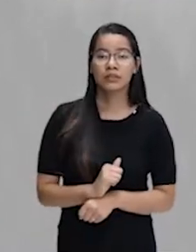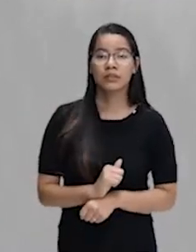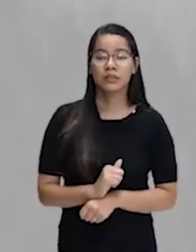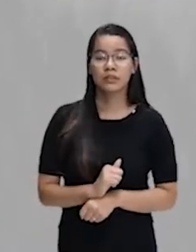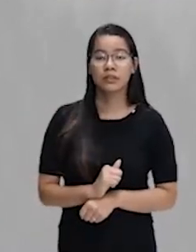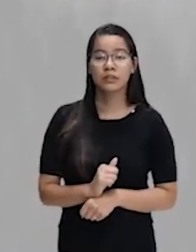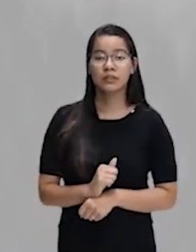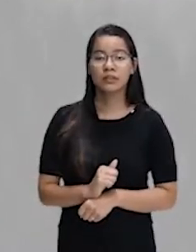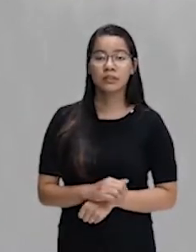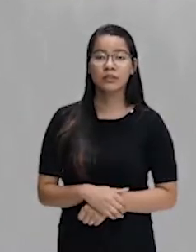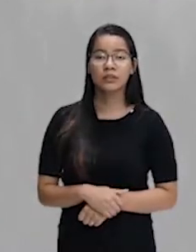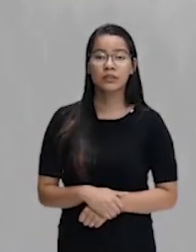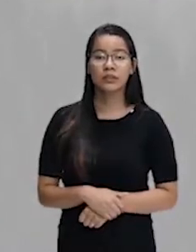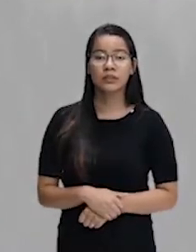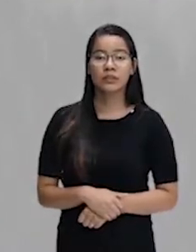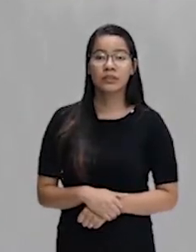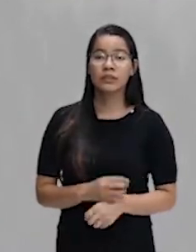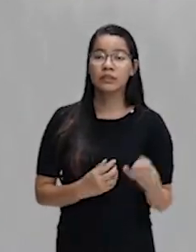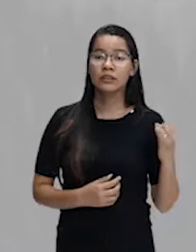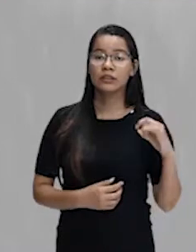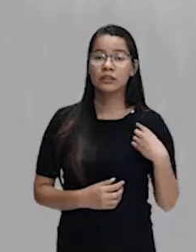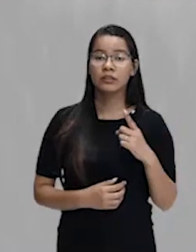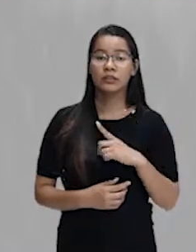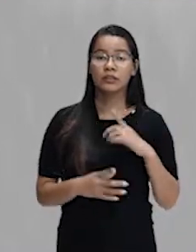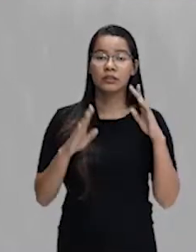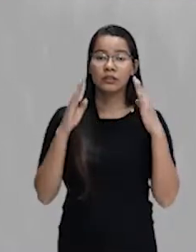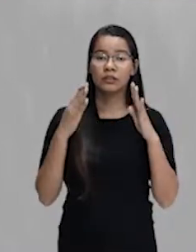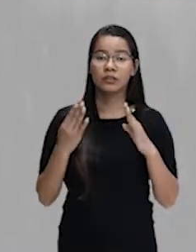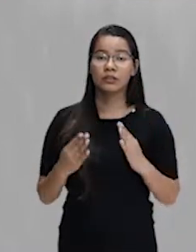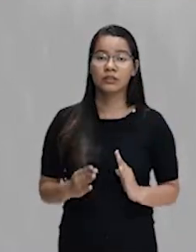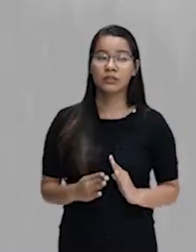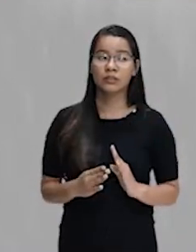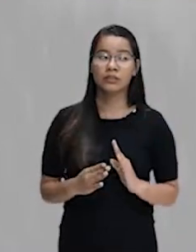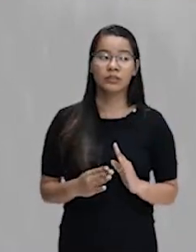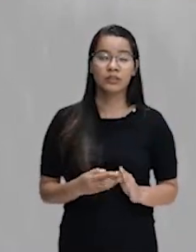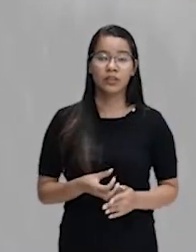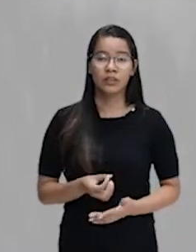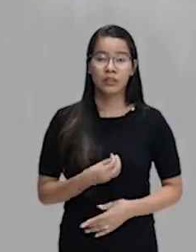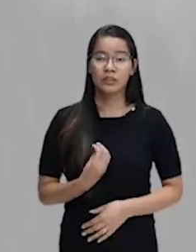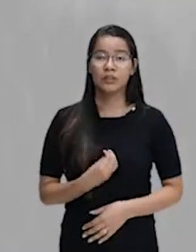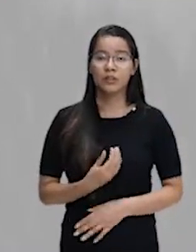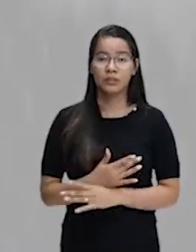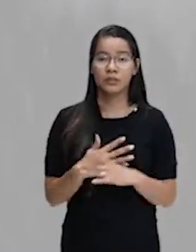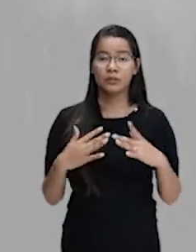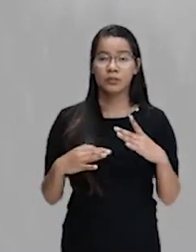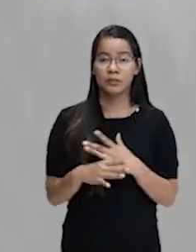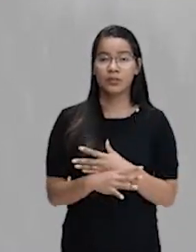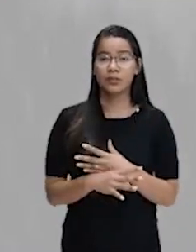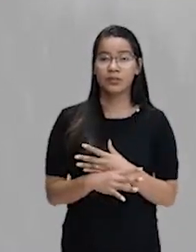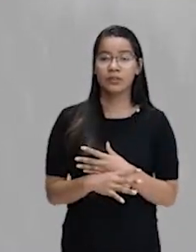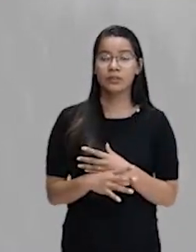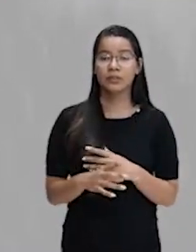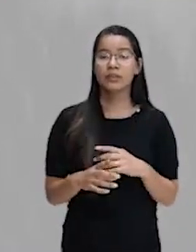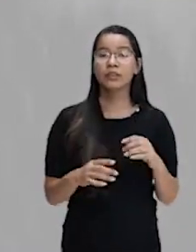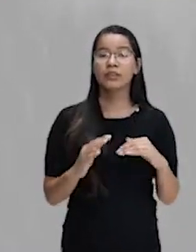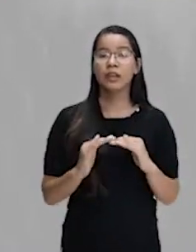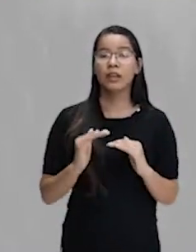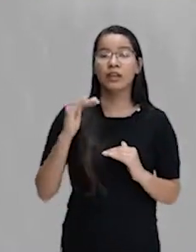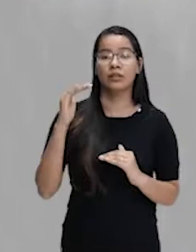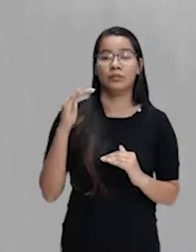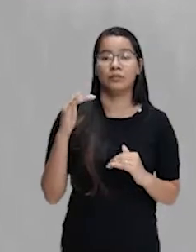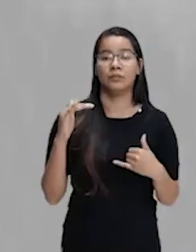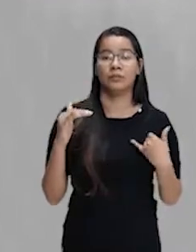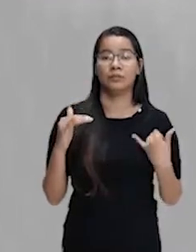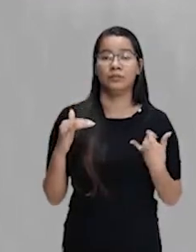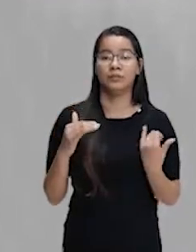estancado, estagnado, se nós analisarmos a vida urbana e comercial na Alta Idade